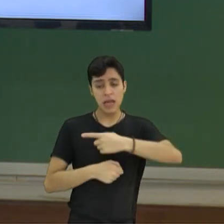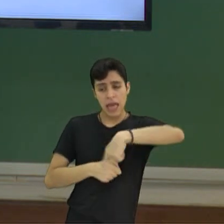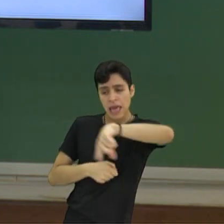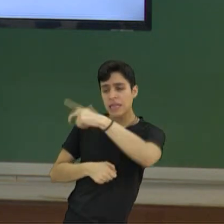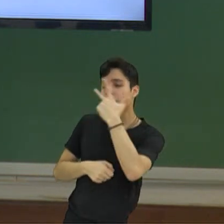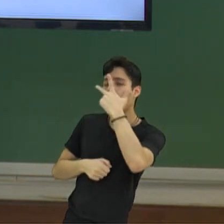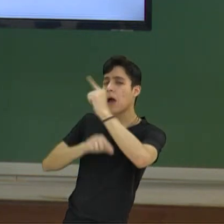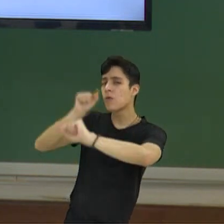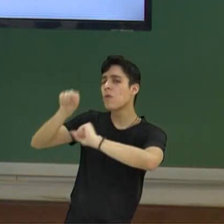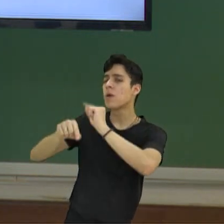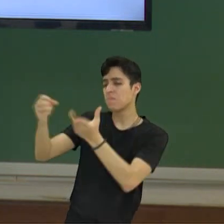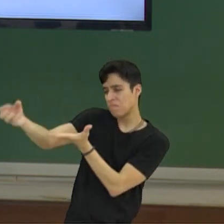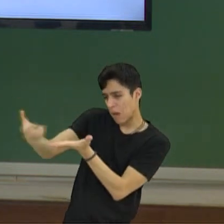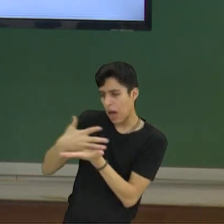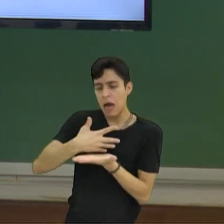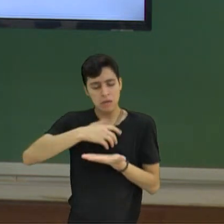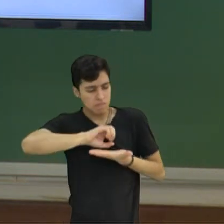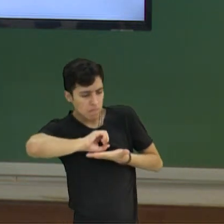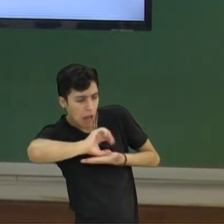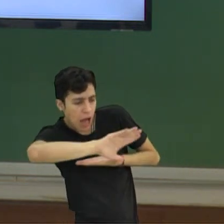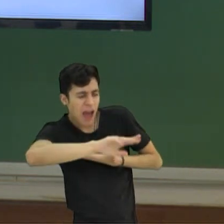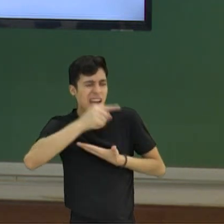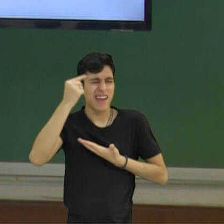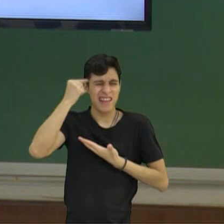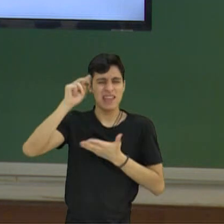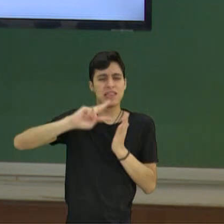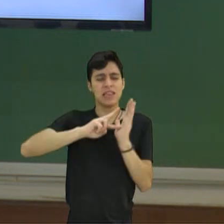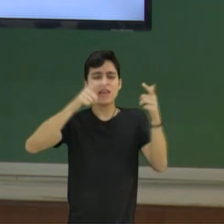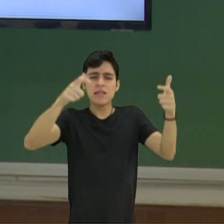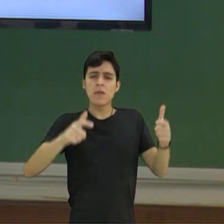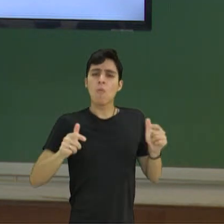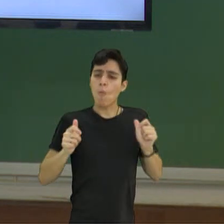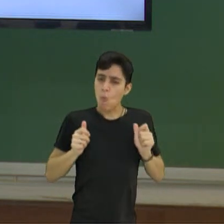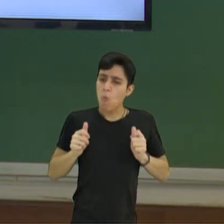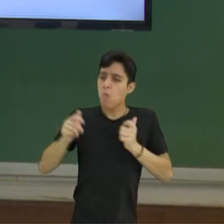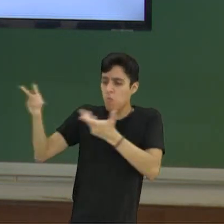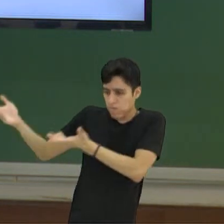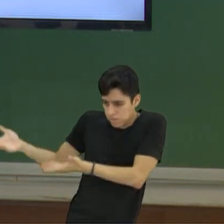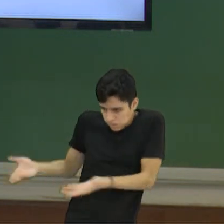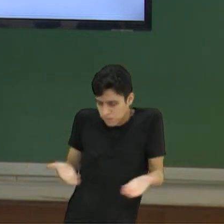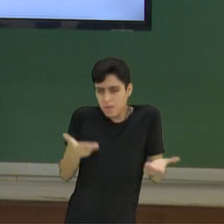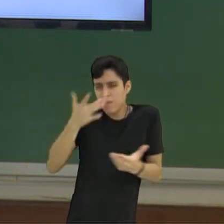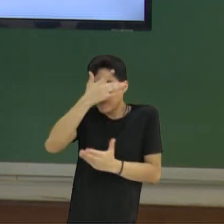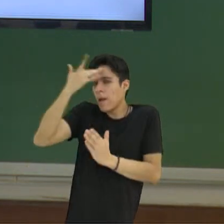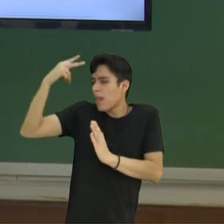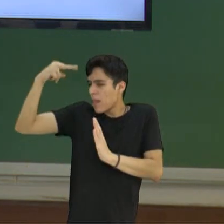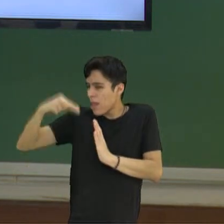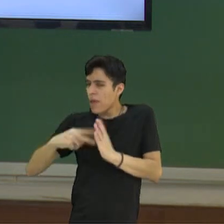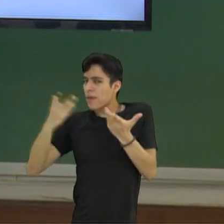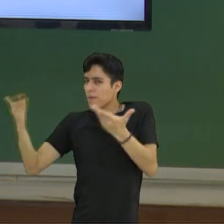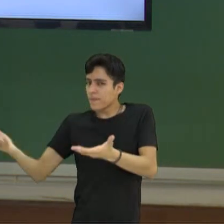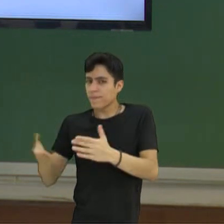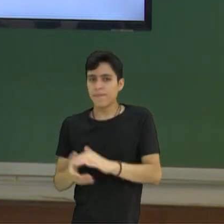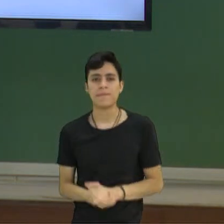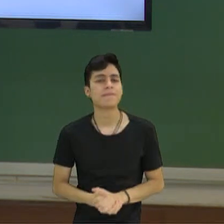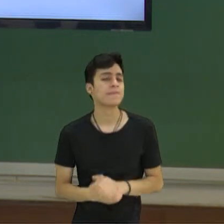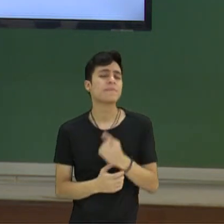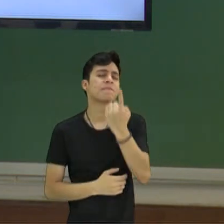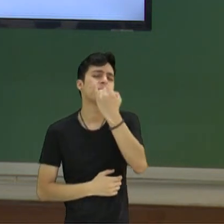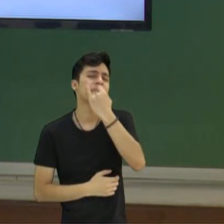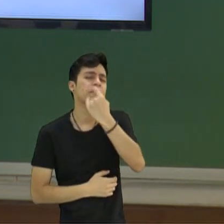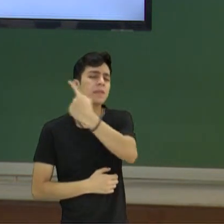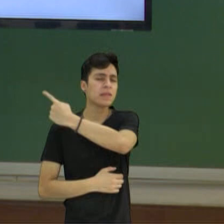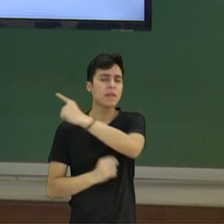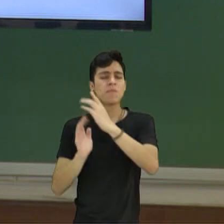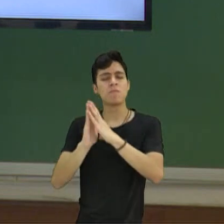que está sendo produzido, né? Agora nós temos um exemplo, uma carta do leitor que